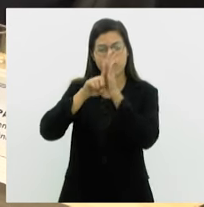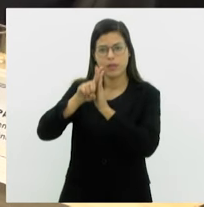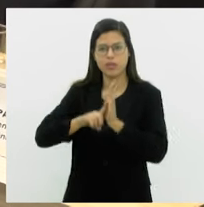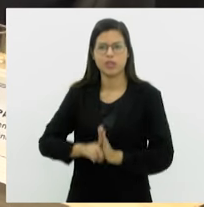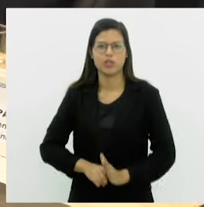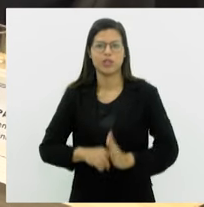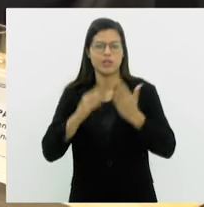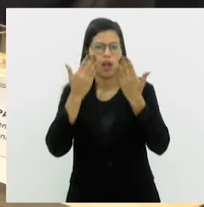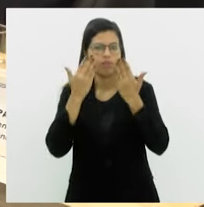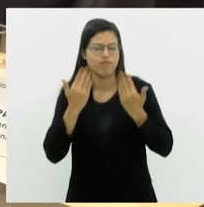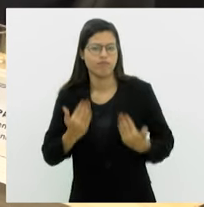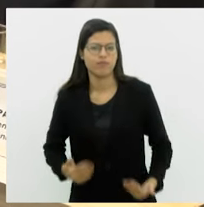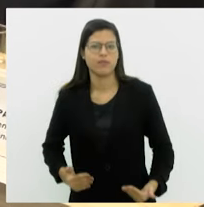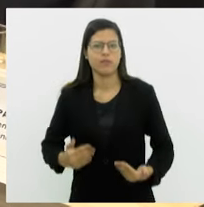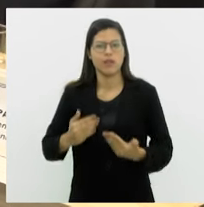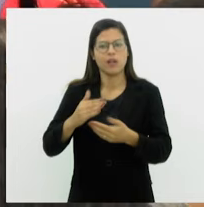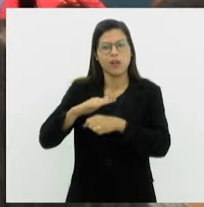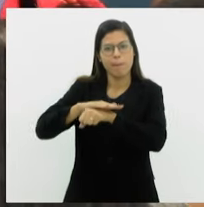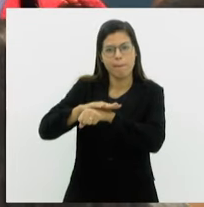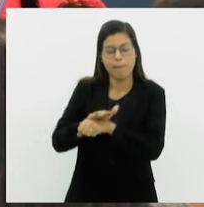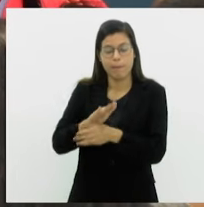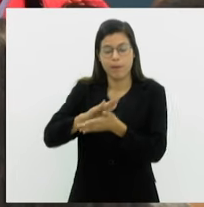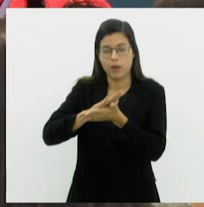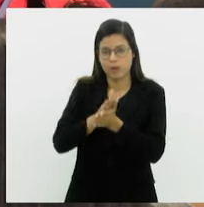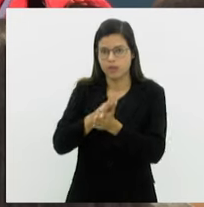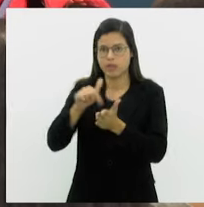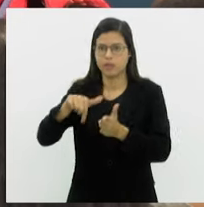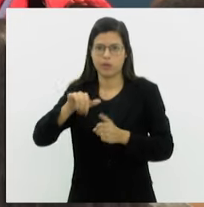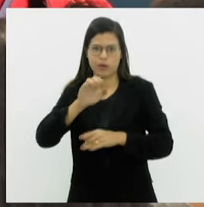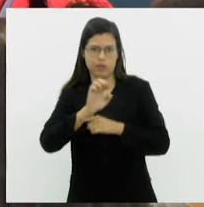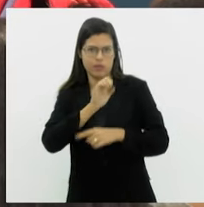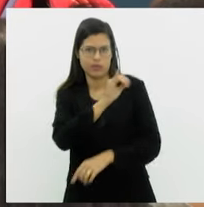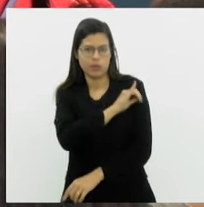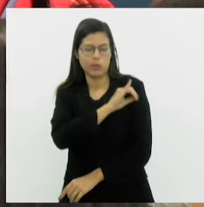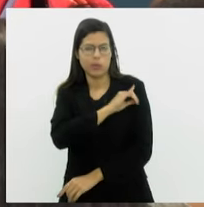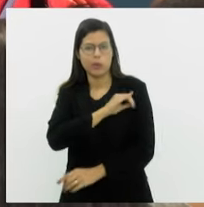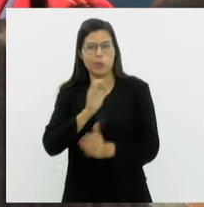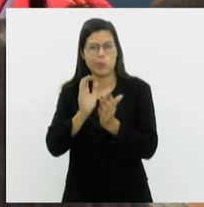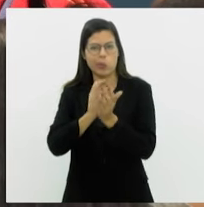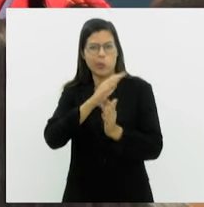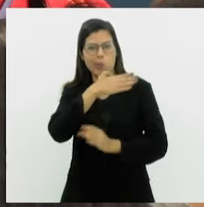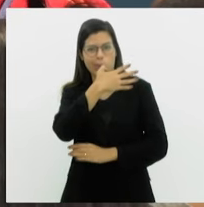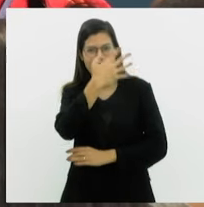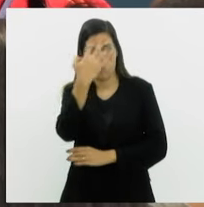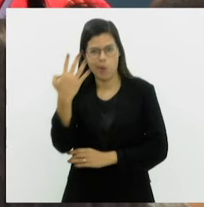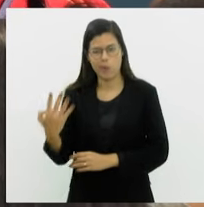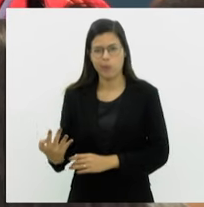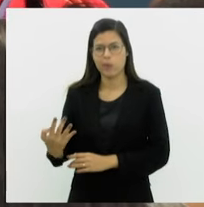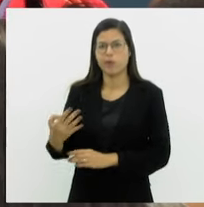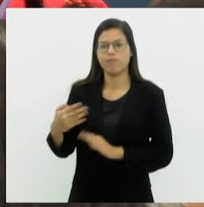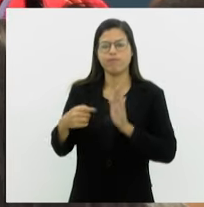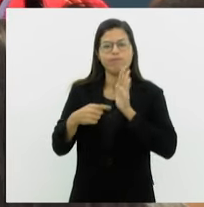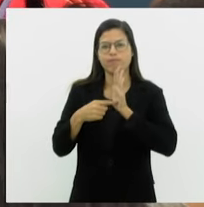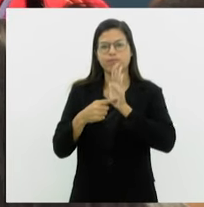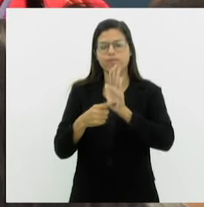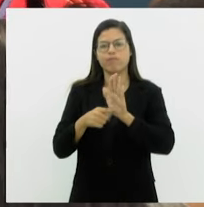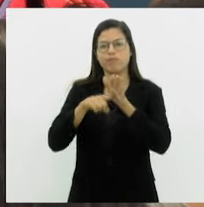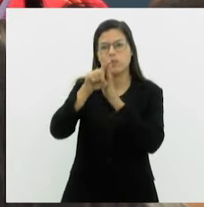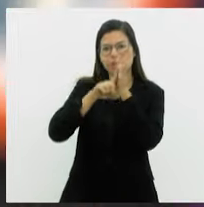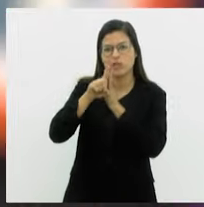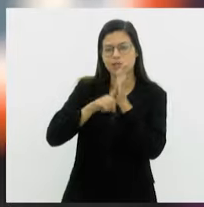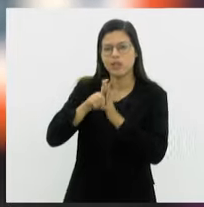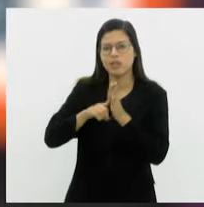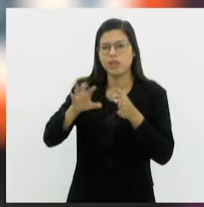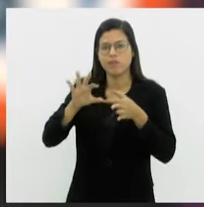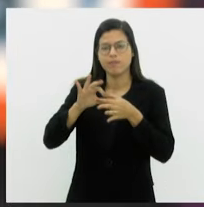à discriminação no estado do Rio. O Grupo Arco-Íris apresentou um estudo produzido em parceria com a Aliança